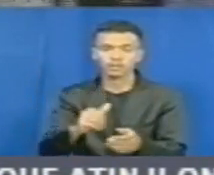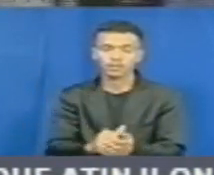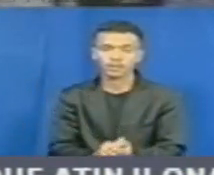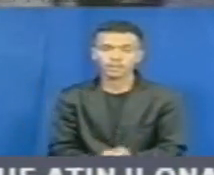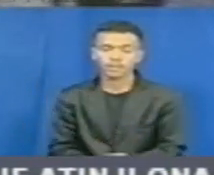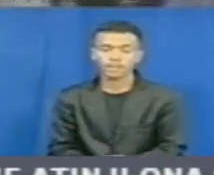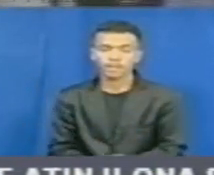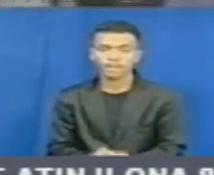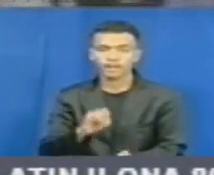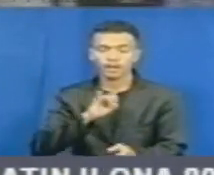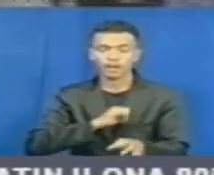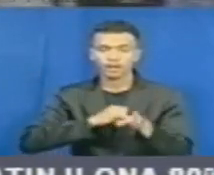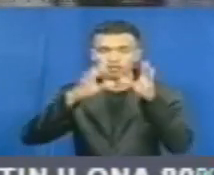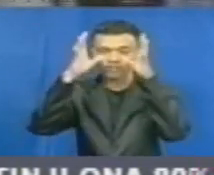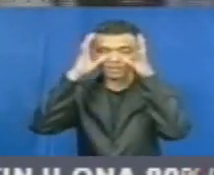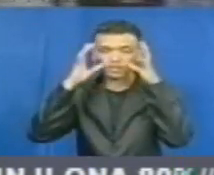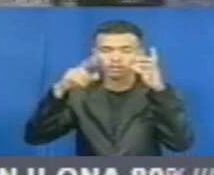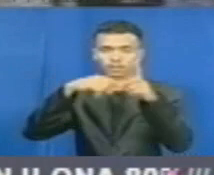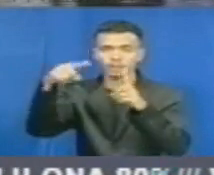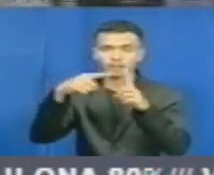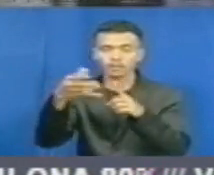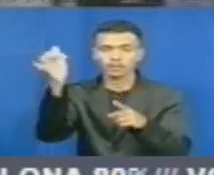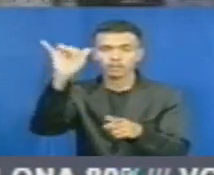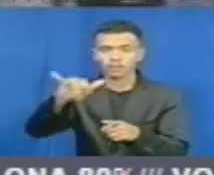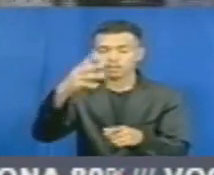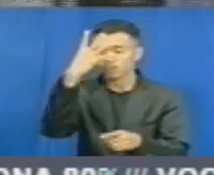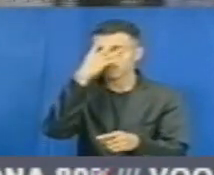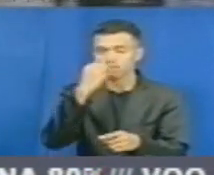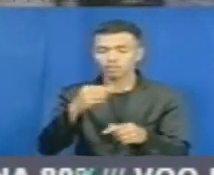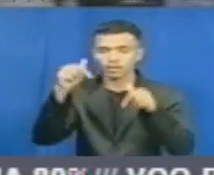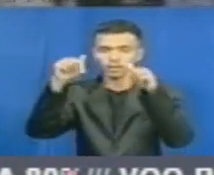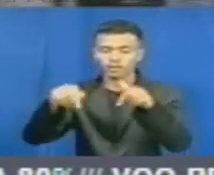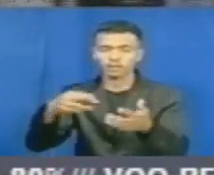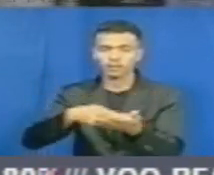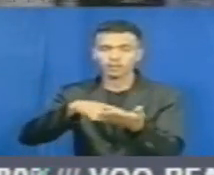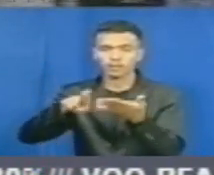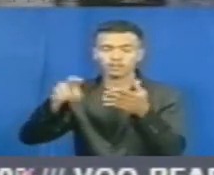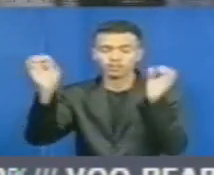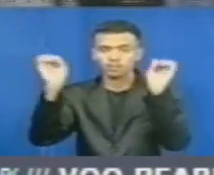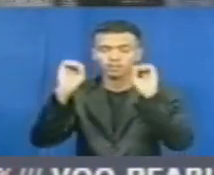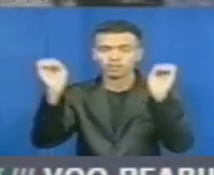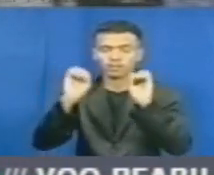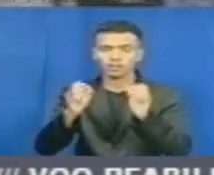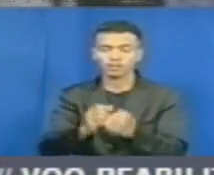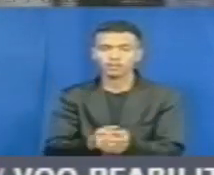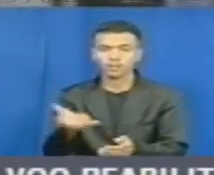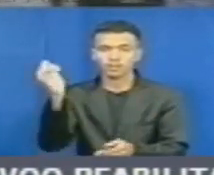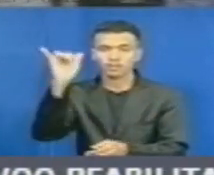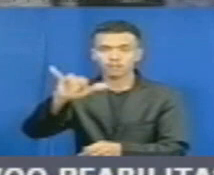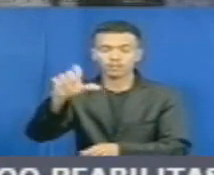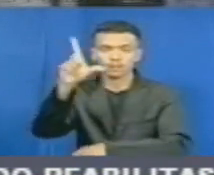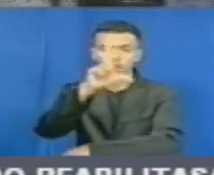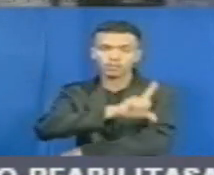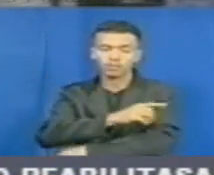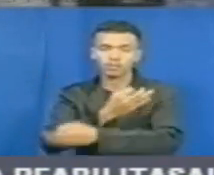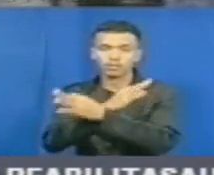nabi haularan susar wahir kuandu sir tobadit han sene sirnia registrin la hotu sirnia lorong hotu atau sir